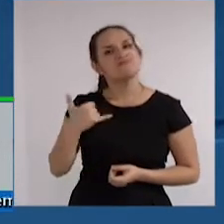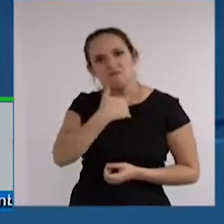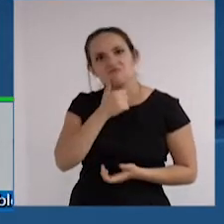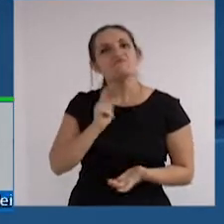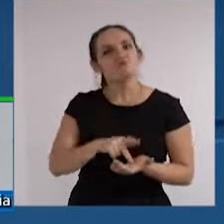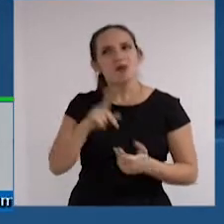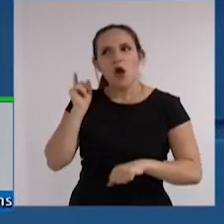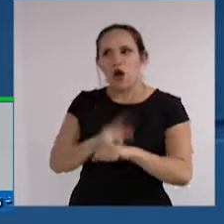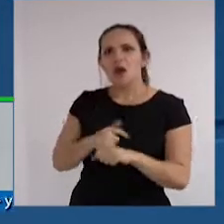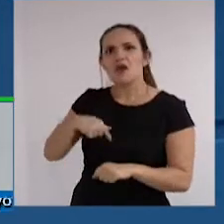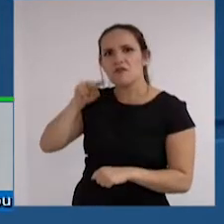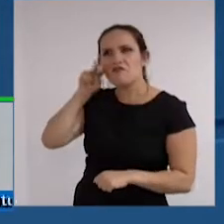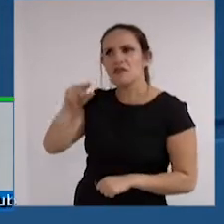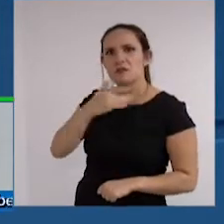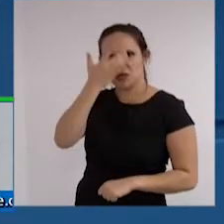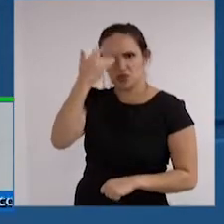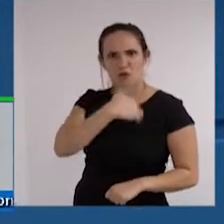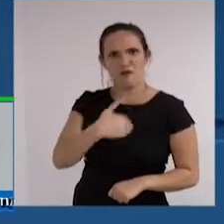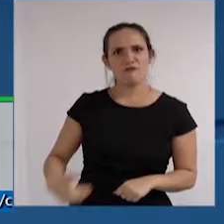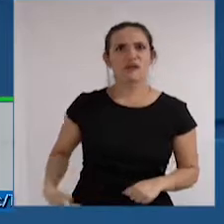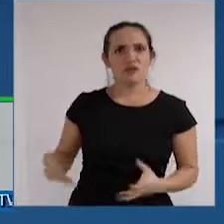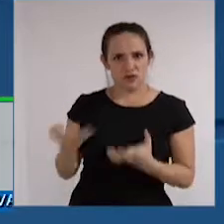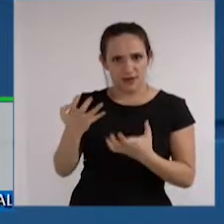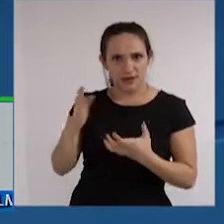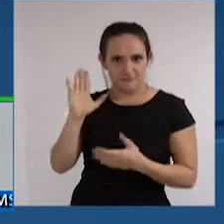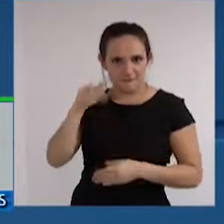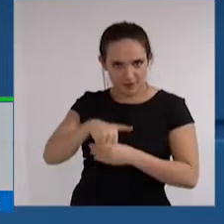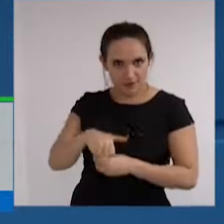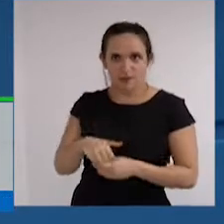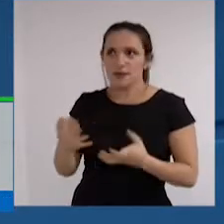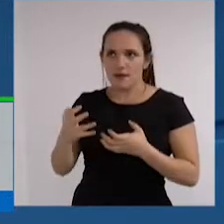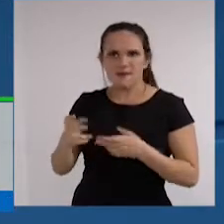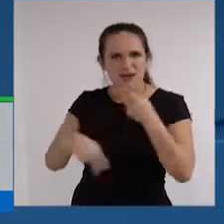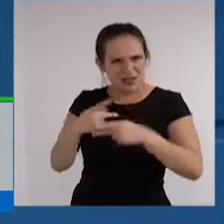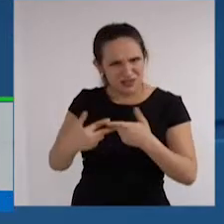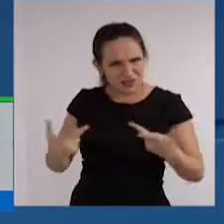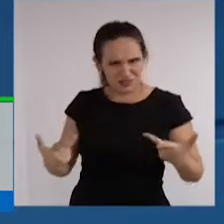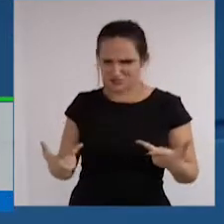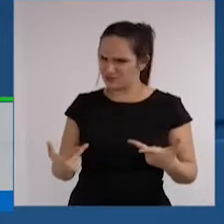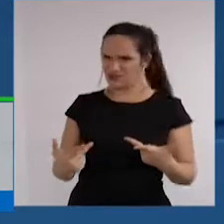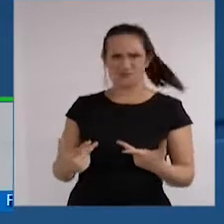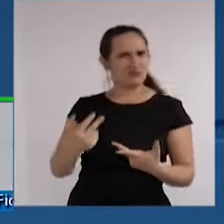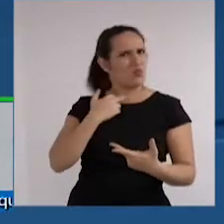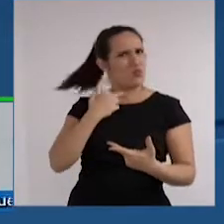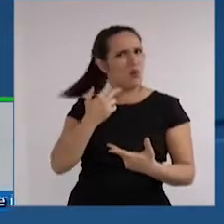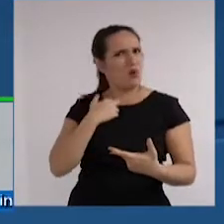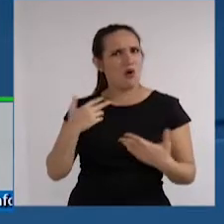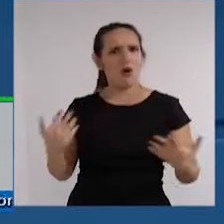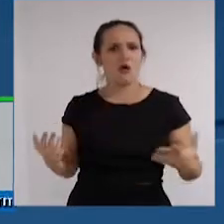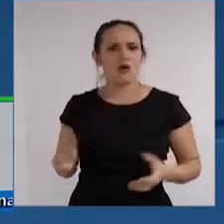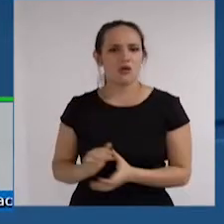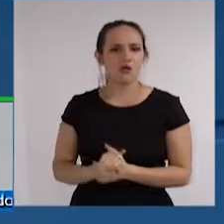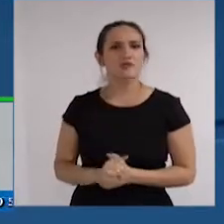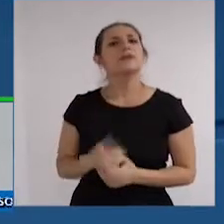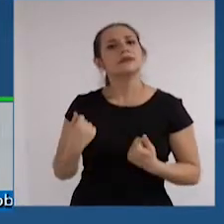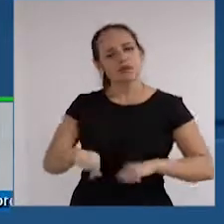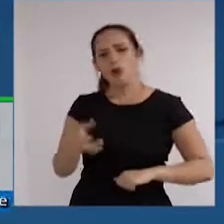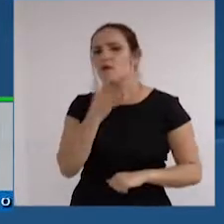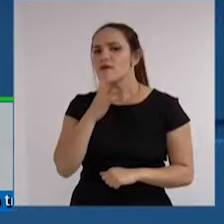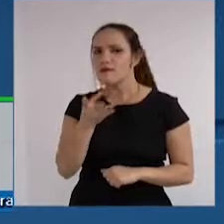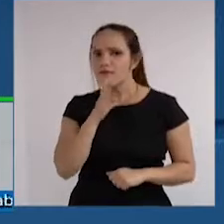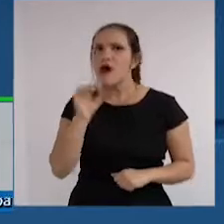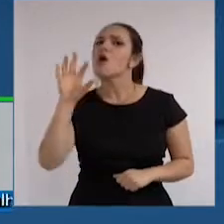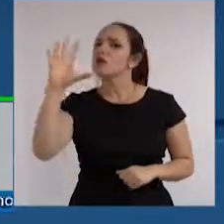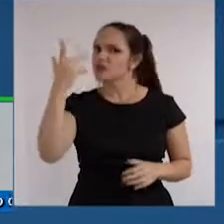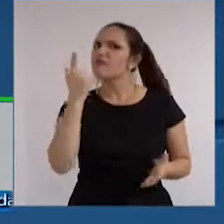porque não se é dessa forma que se escreve uma história dentro da política. mas sim a história do derramamento de sangue que não